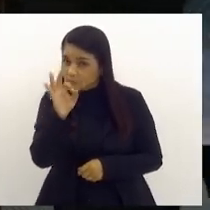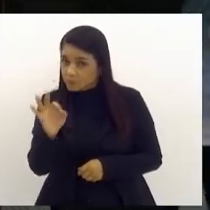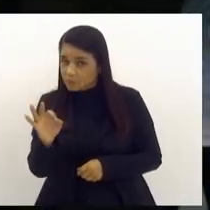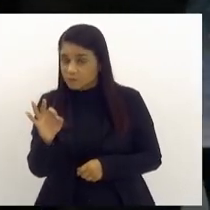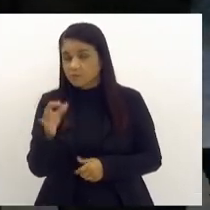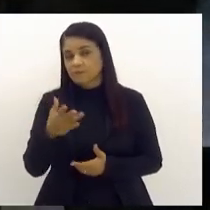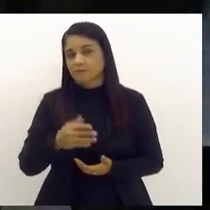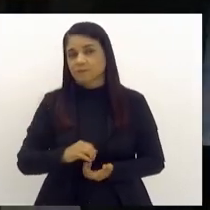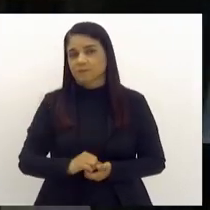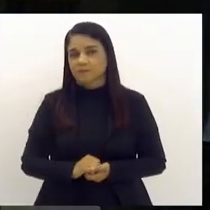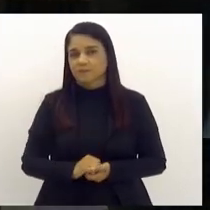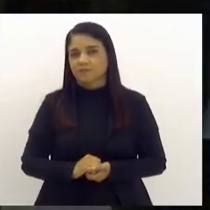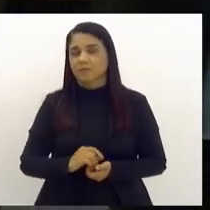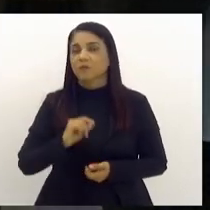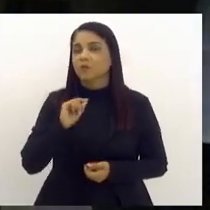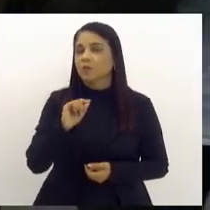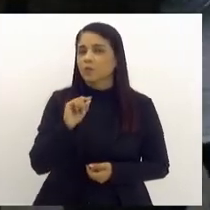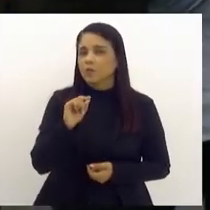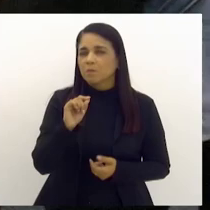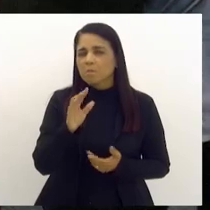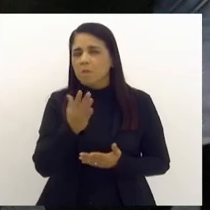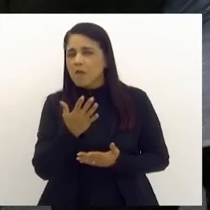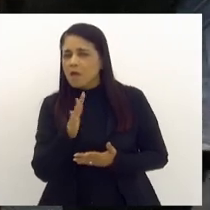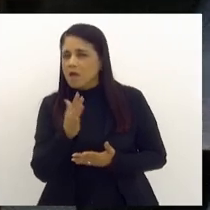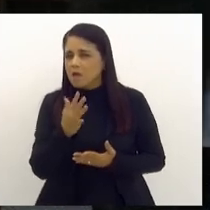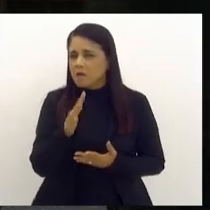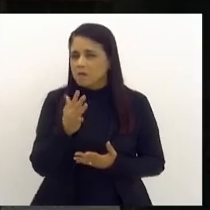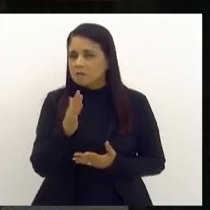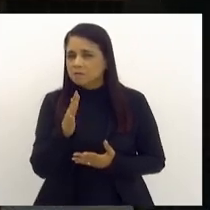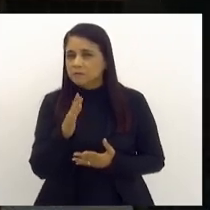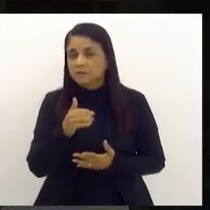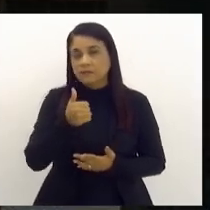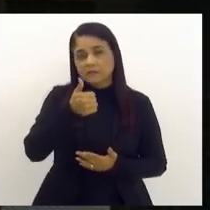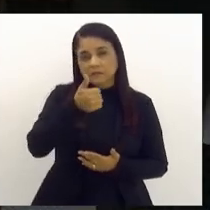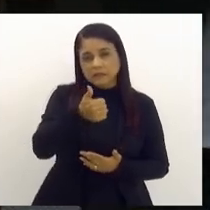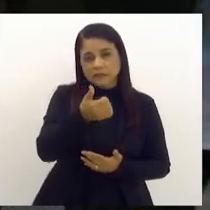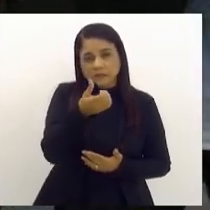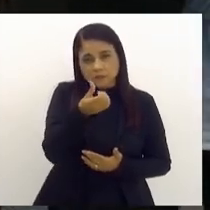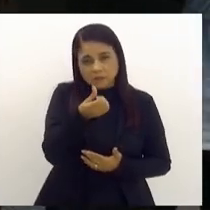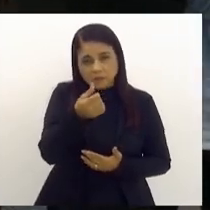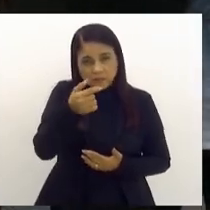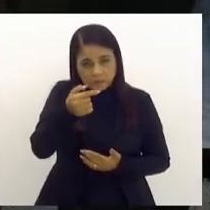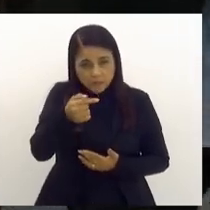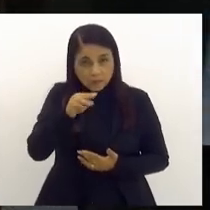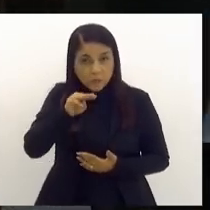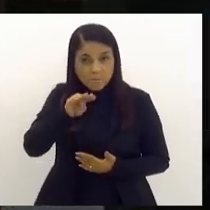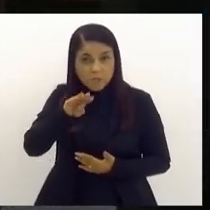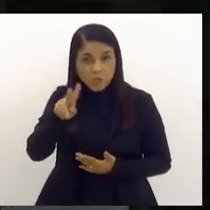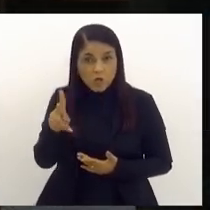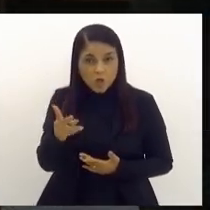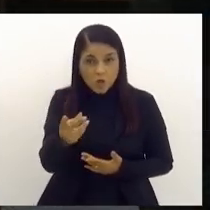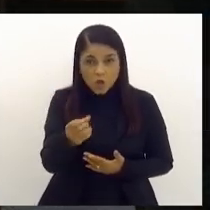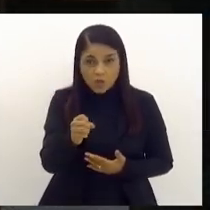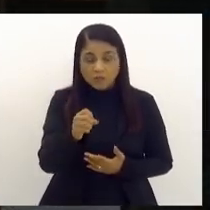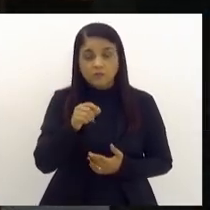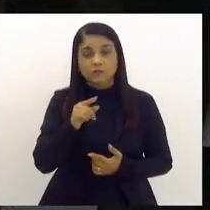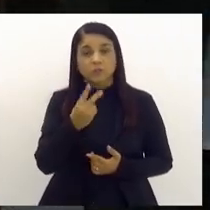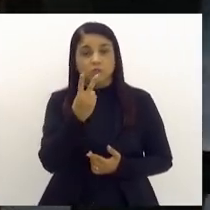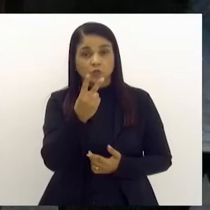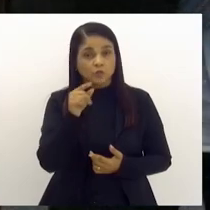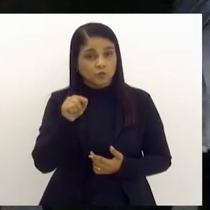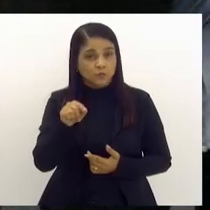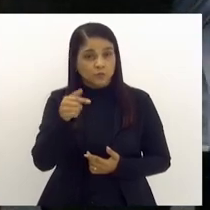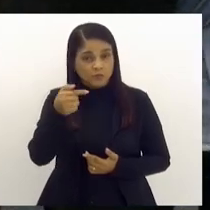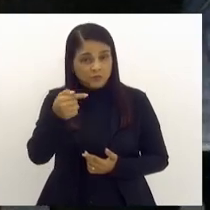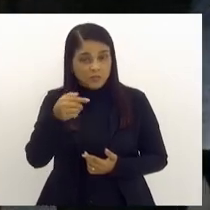0,37%. O que vai dar aproximadamente 167 milhões ou 2,7